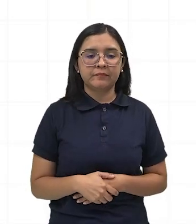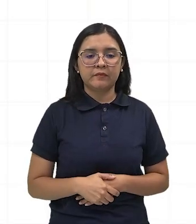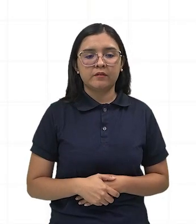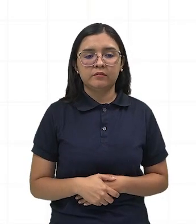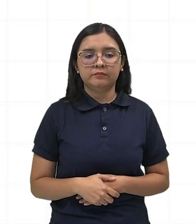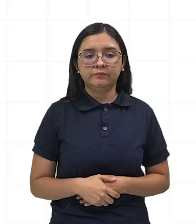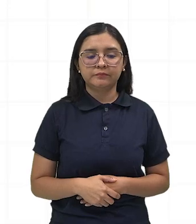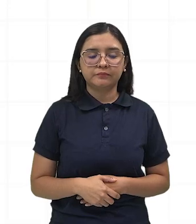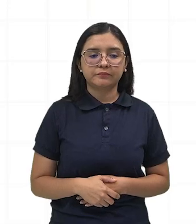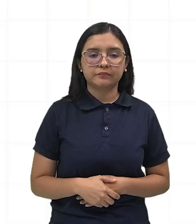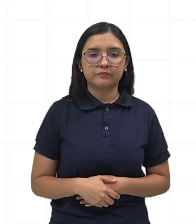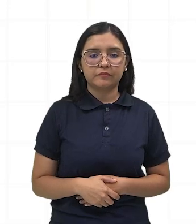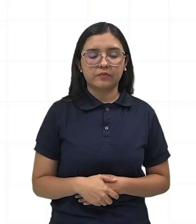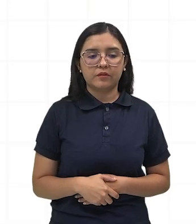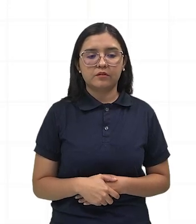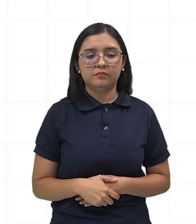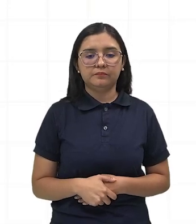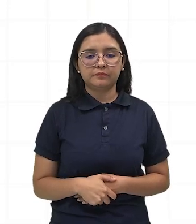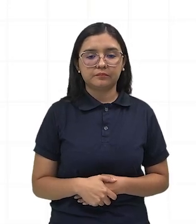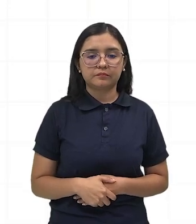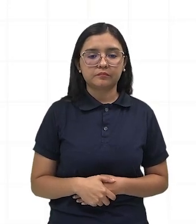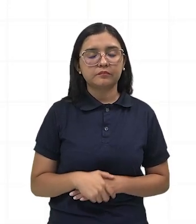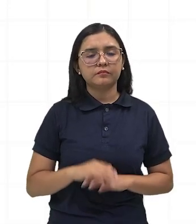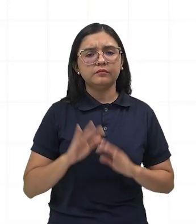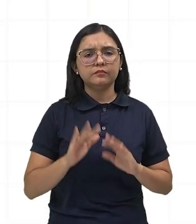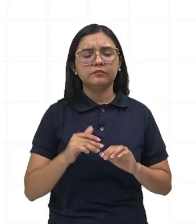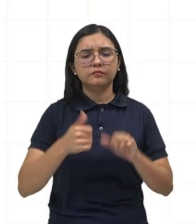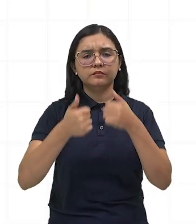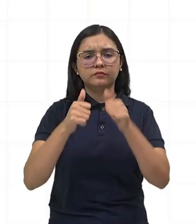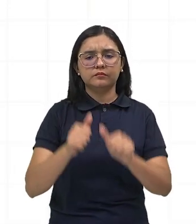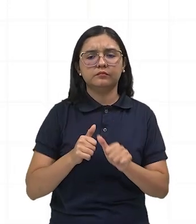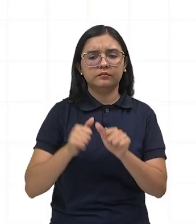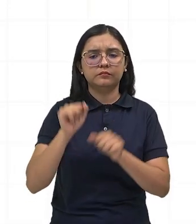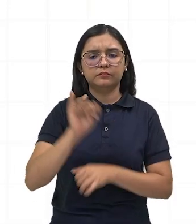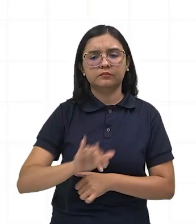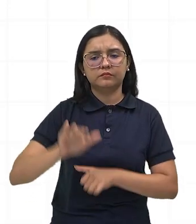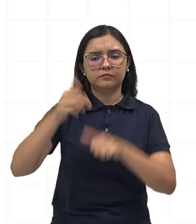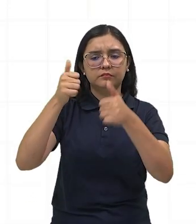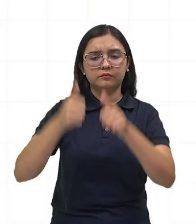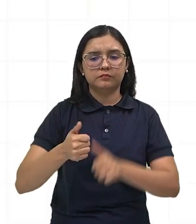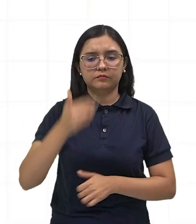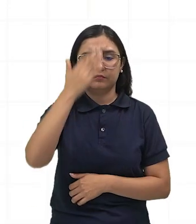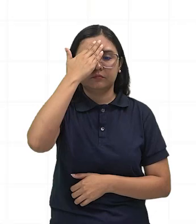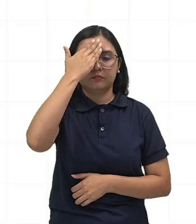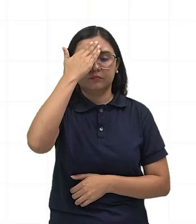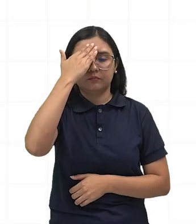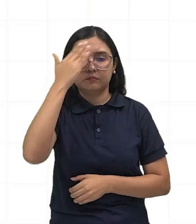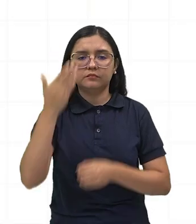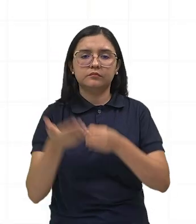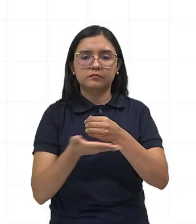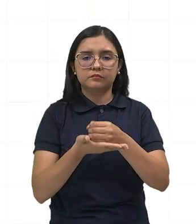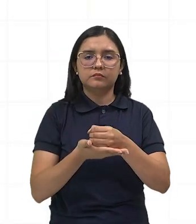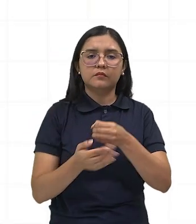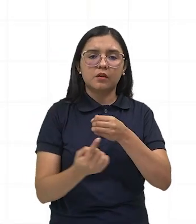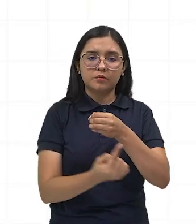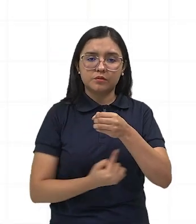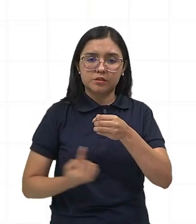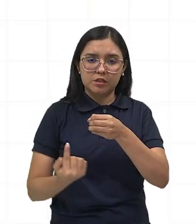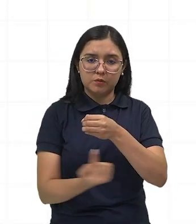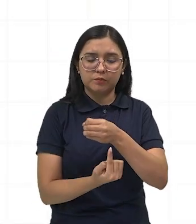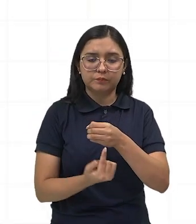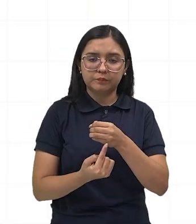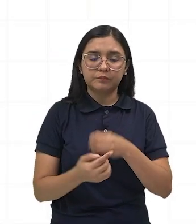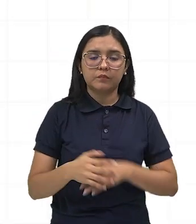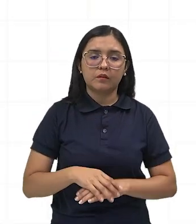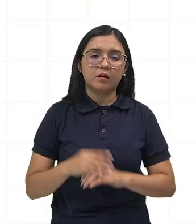Muito bem, ó. Porém, ao analisarmos a figura, sabemos que sua base é um círculo, como eu já havia dito para